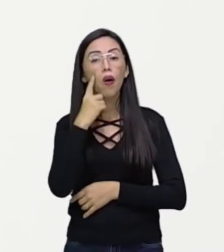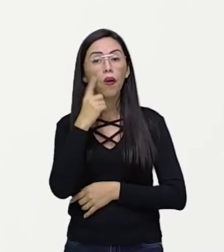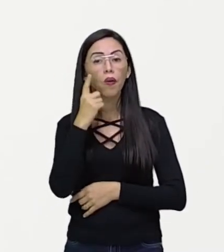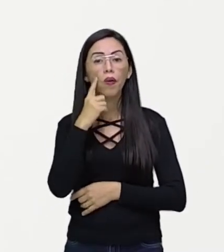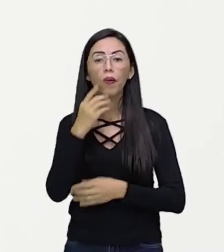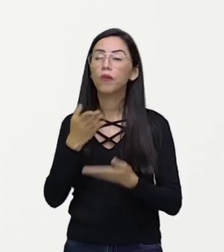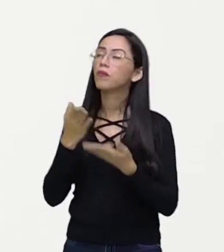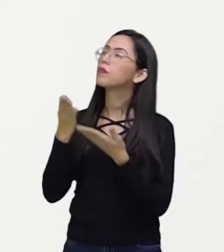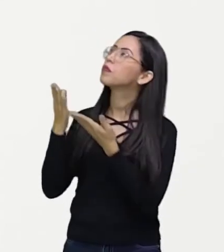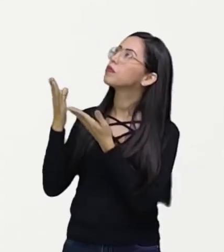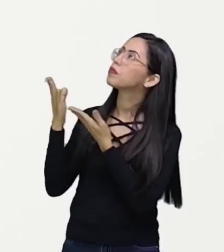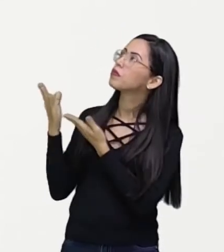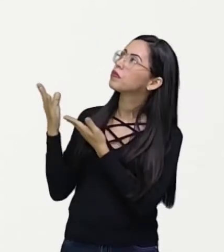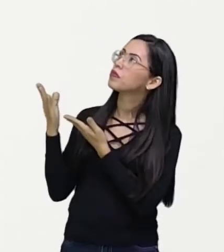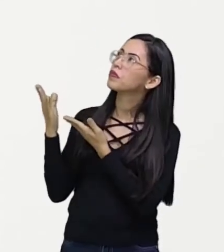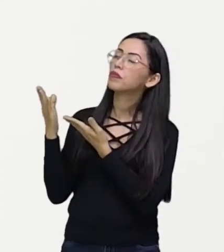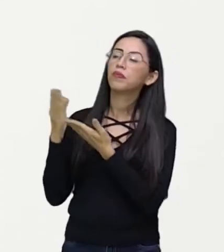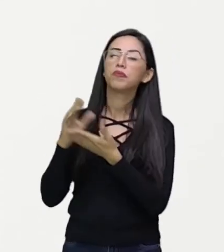centigrama